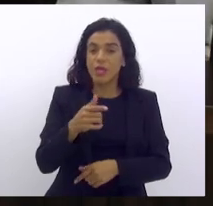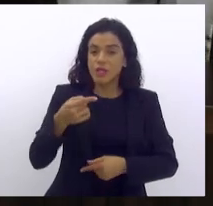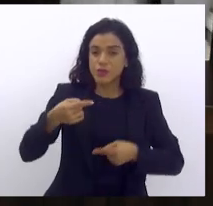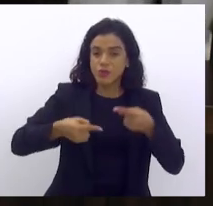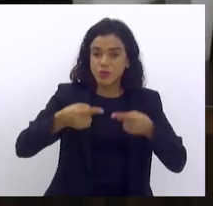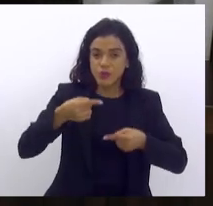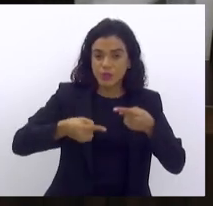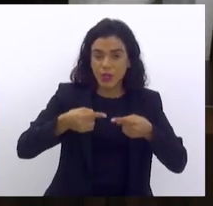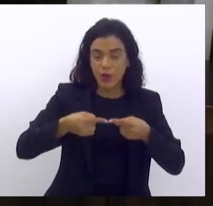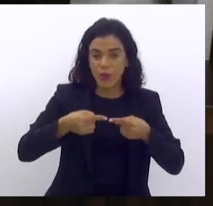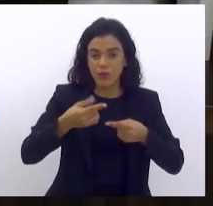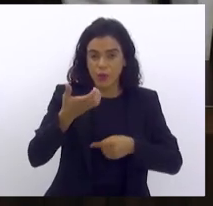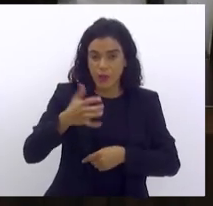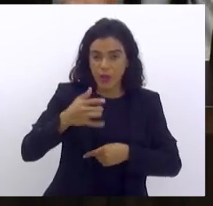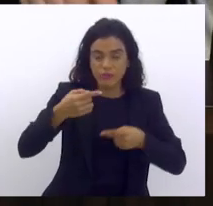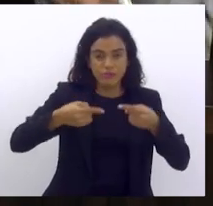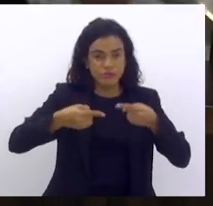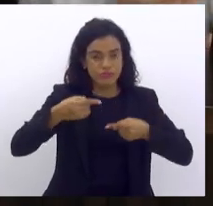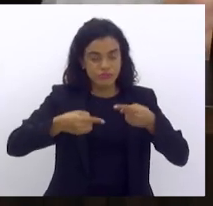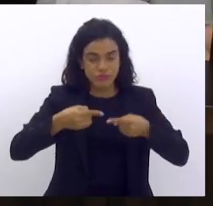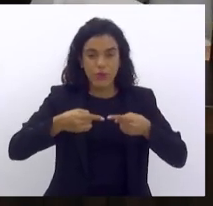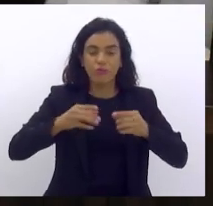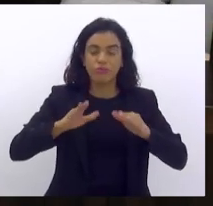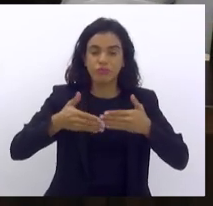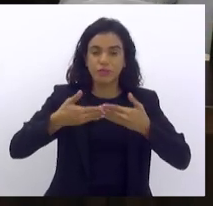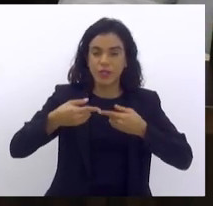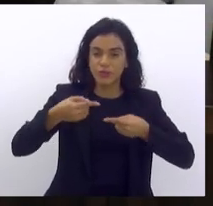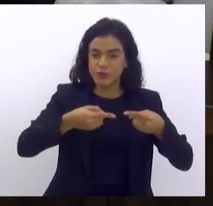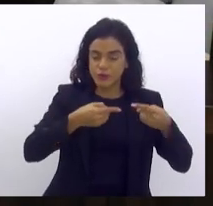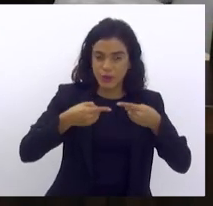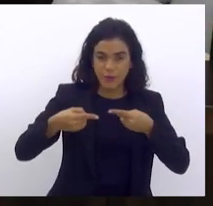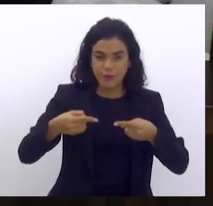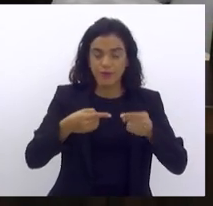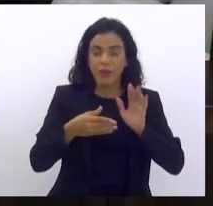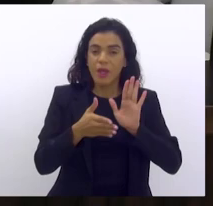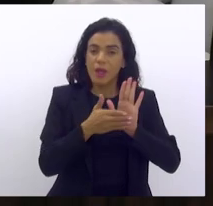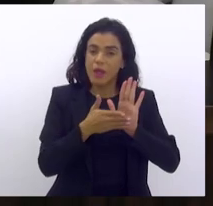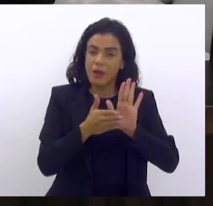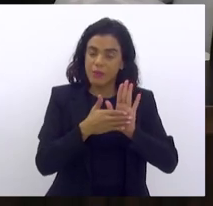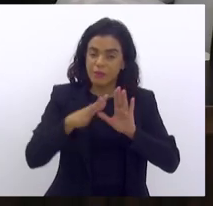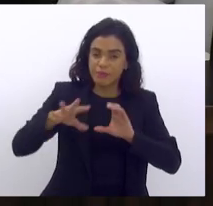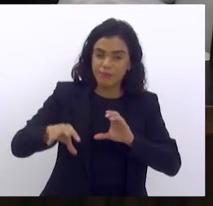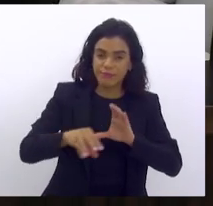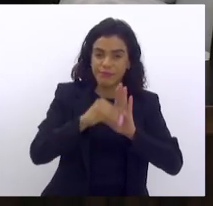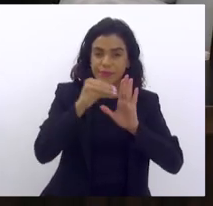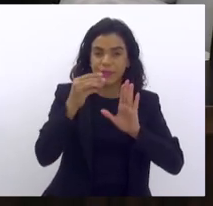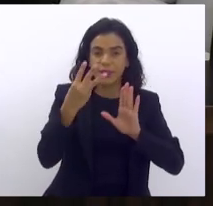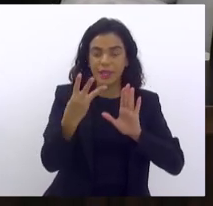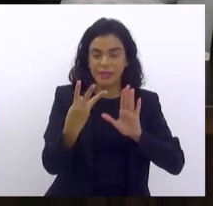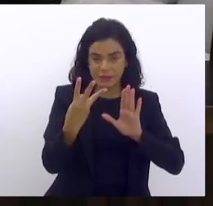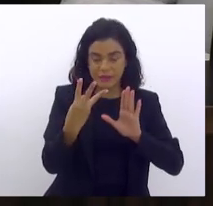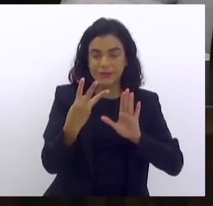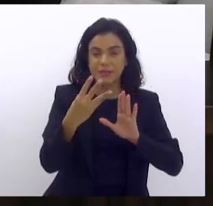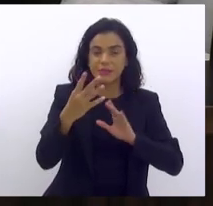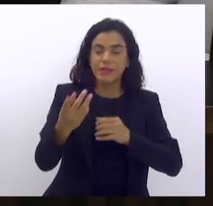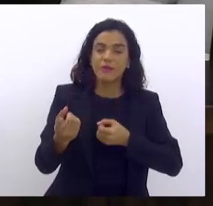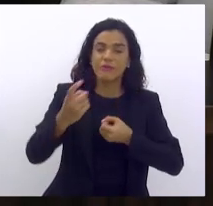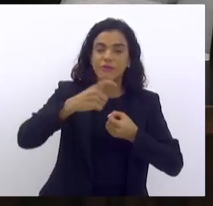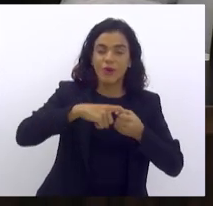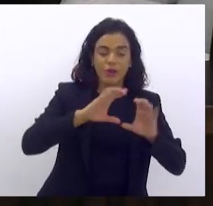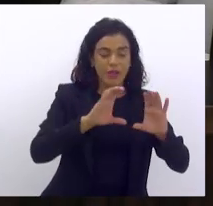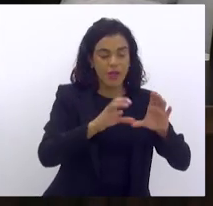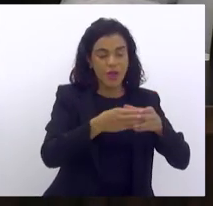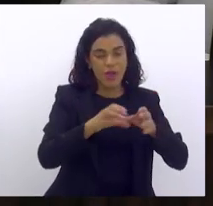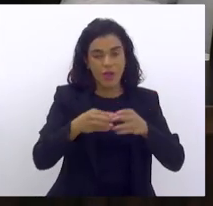queira discutir, encerrada a discussão. A presente proposta recebeu 3 emendas, retorna às